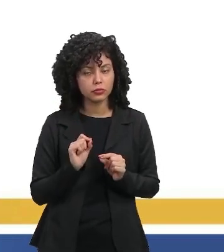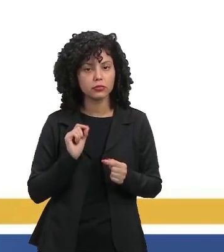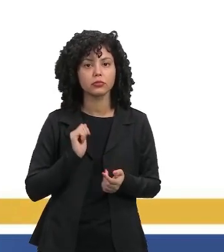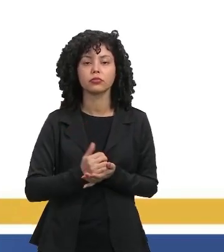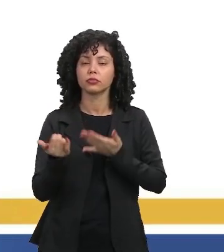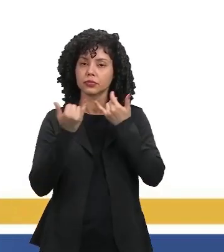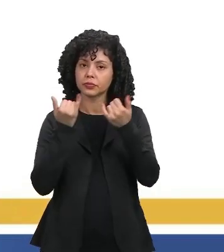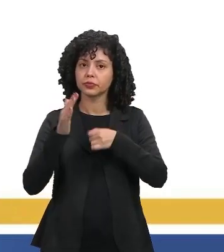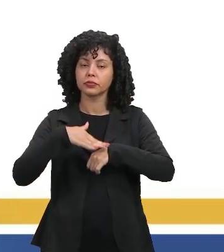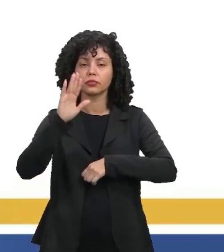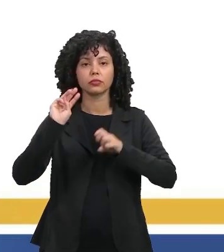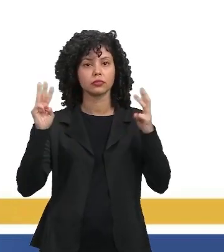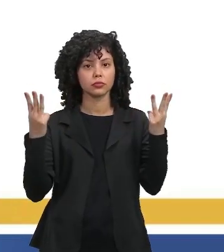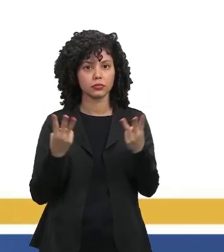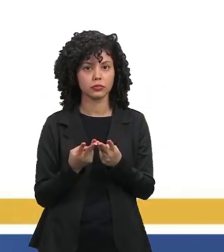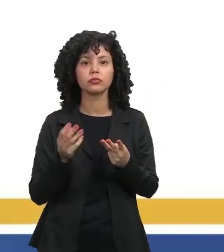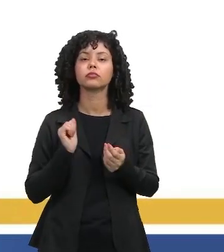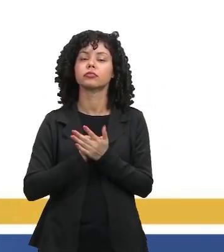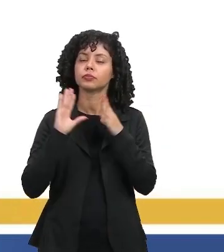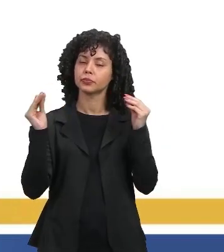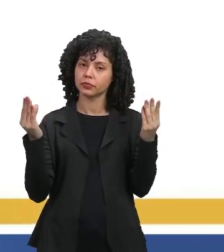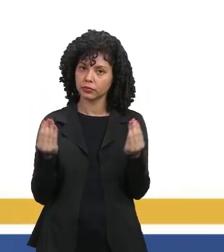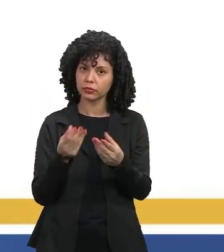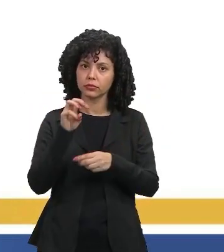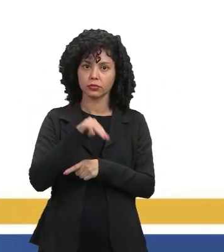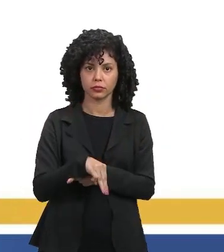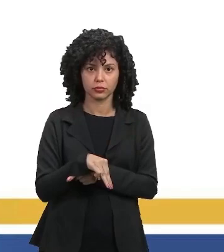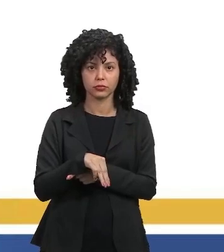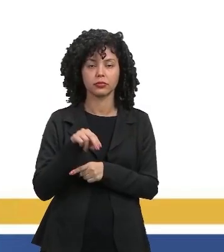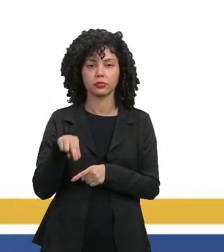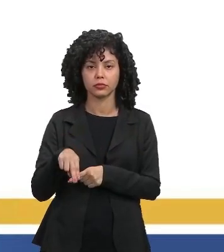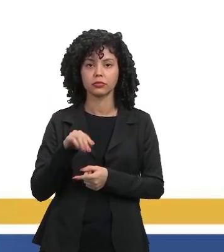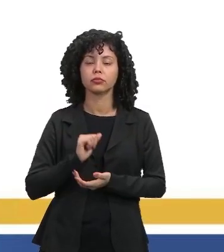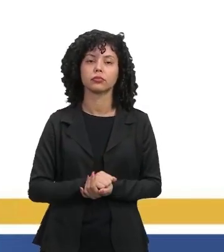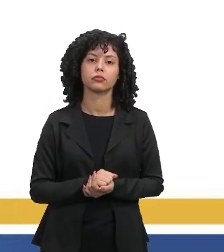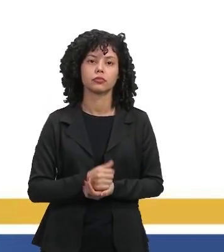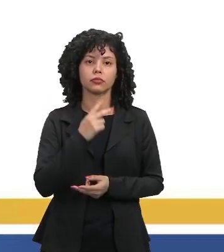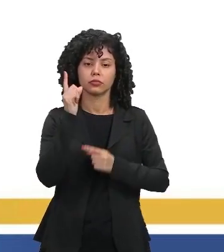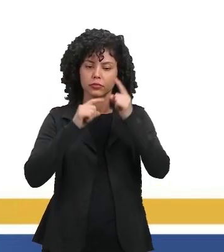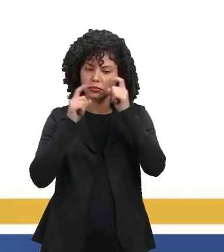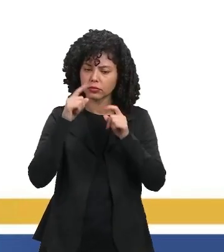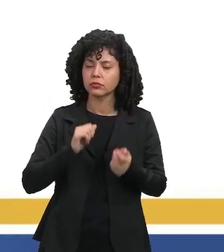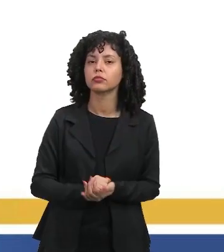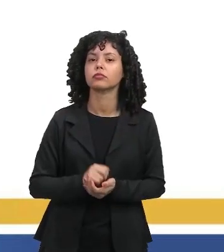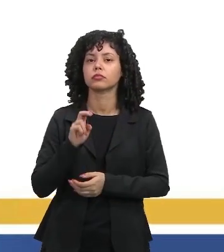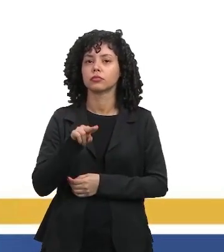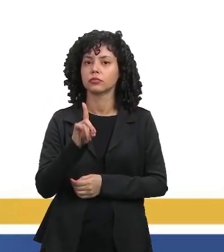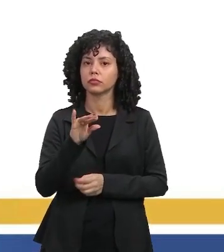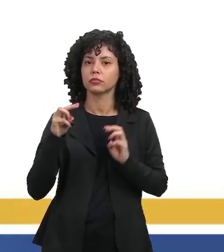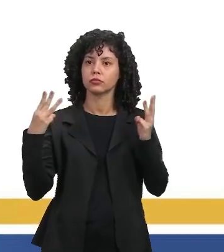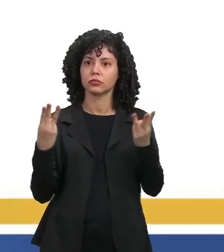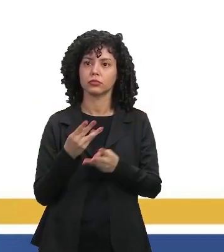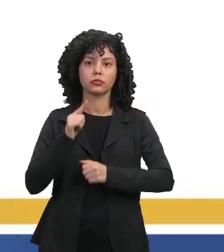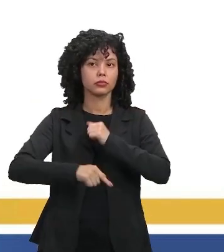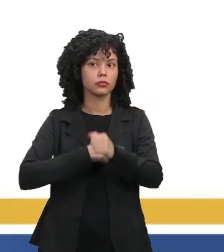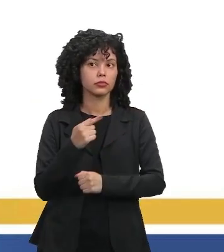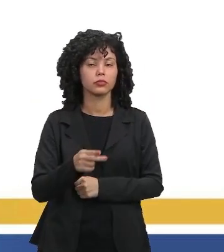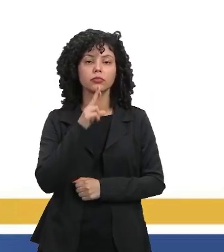informações, as massas moleculares das substâncias M e N expressam em unidade de massa atômica,